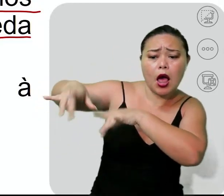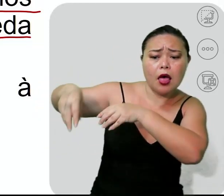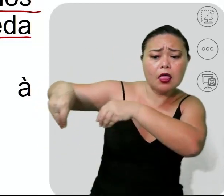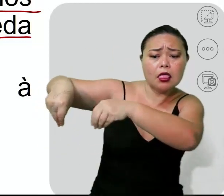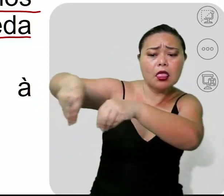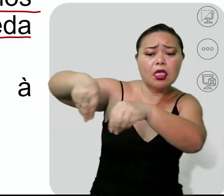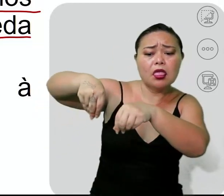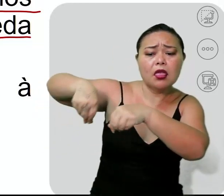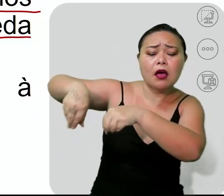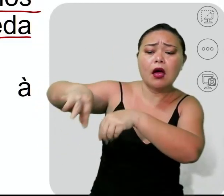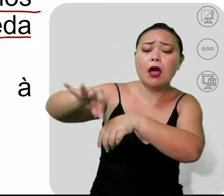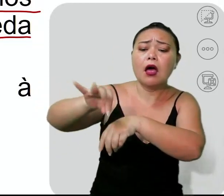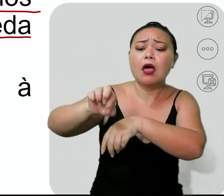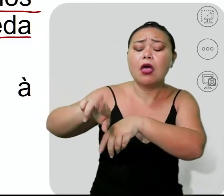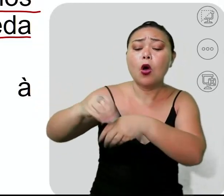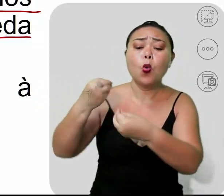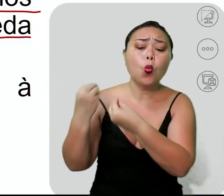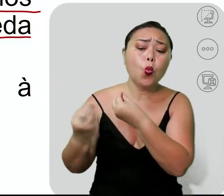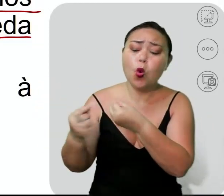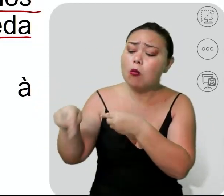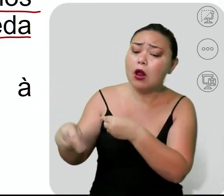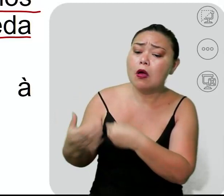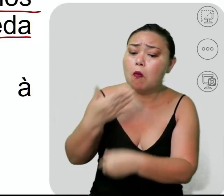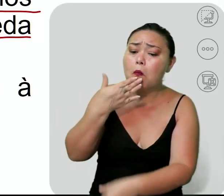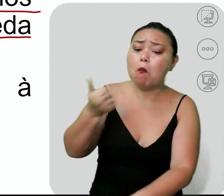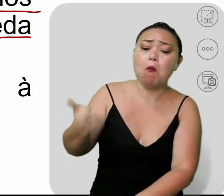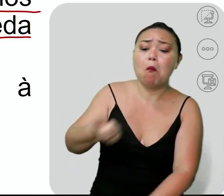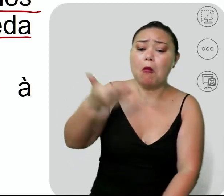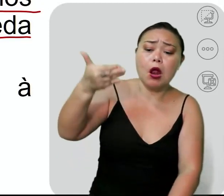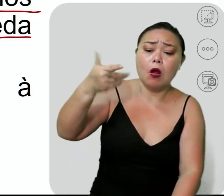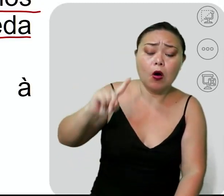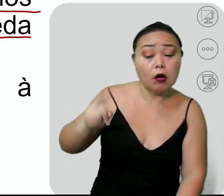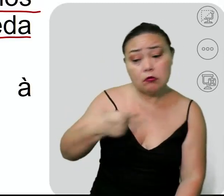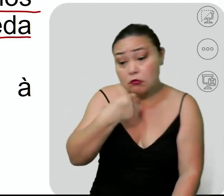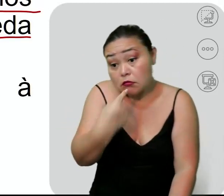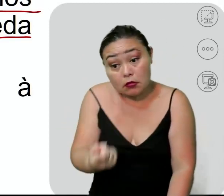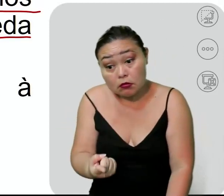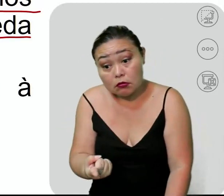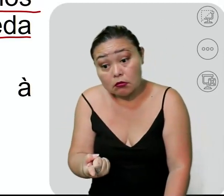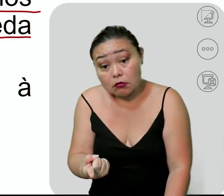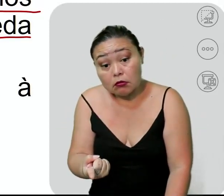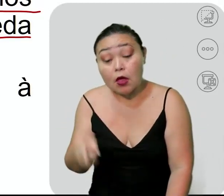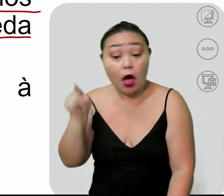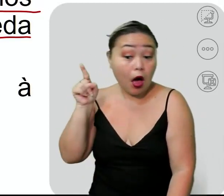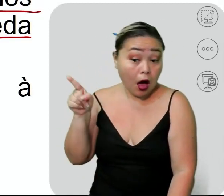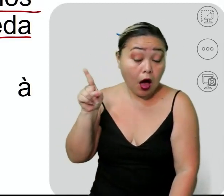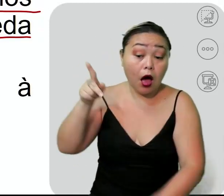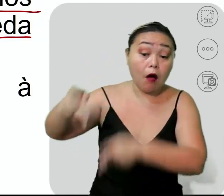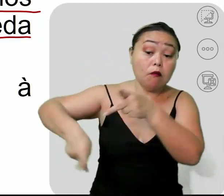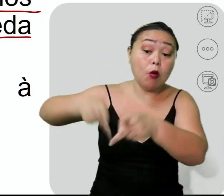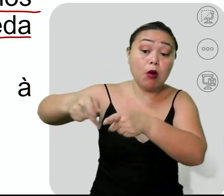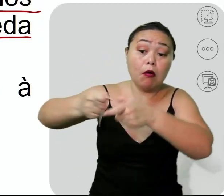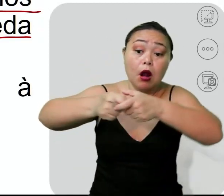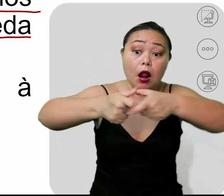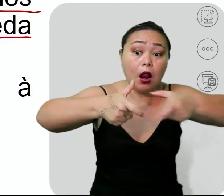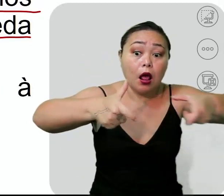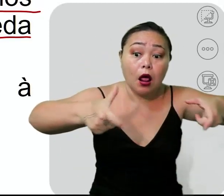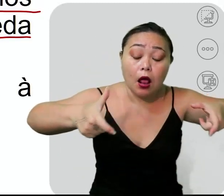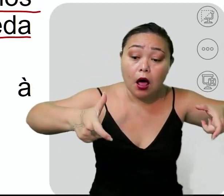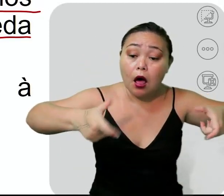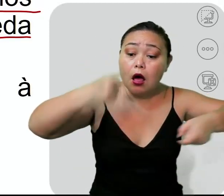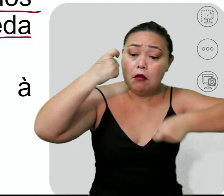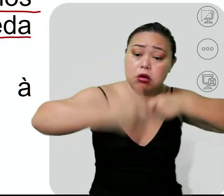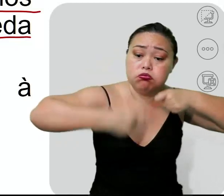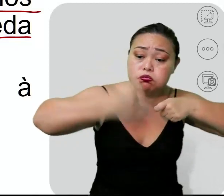terra, como é que eu vou tornar a terra fértil? Não tem como, né? Nesse caso, a população está crescendo.